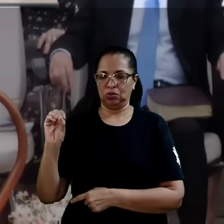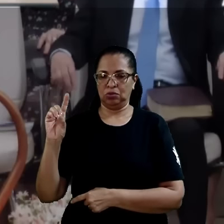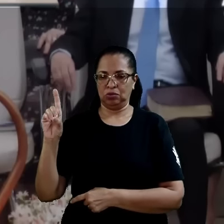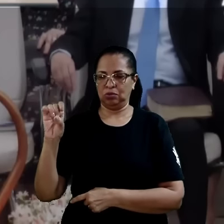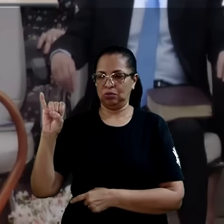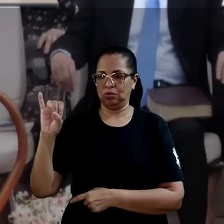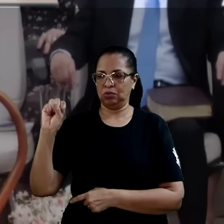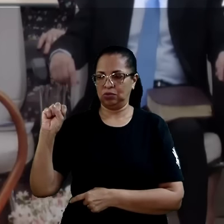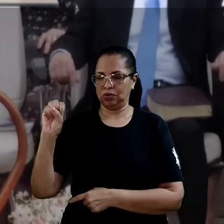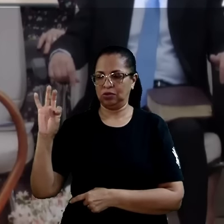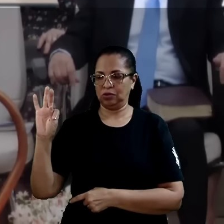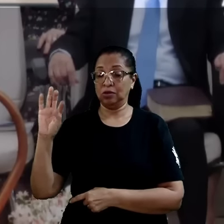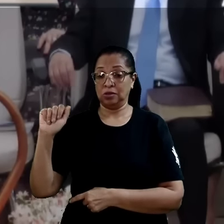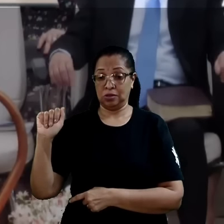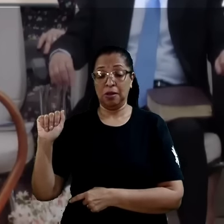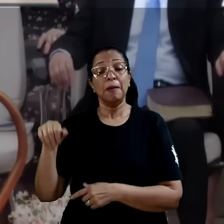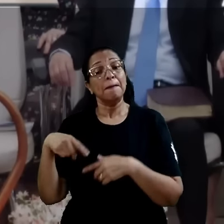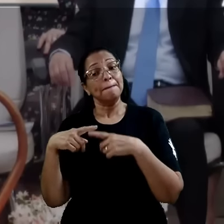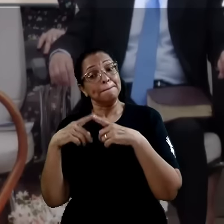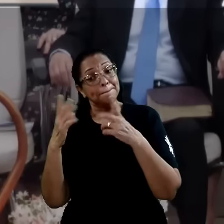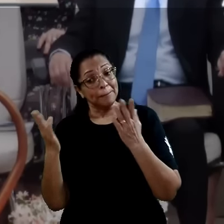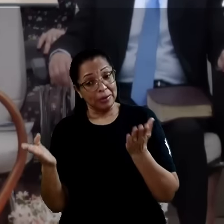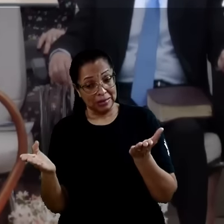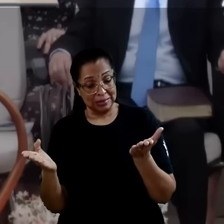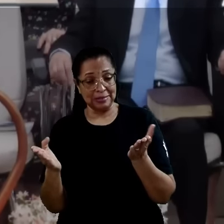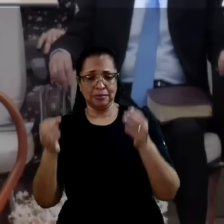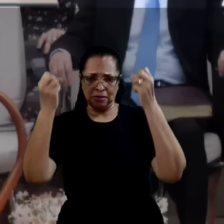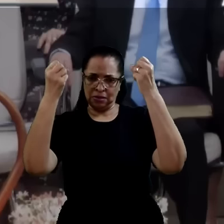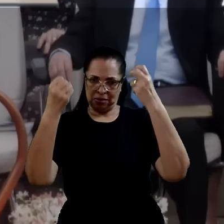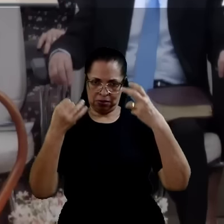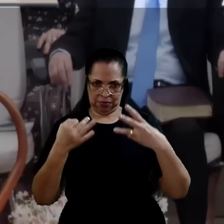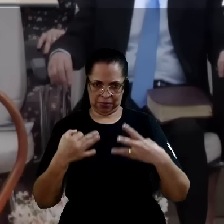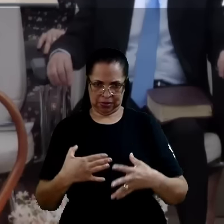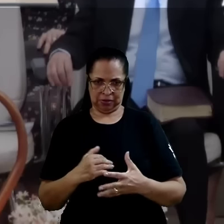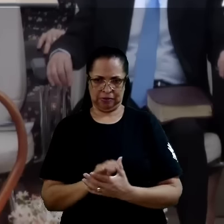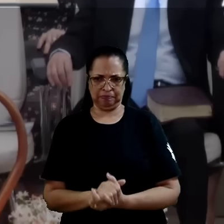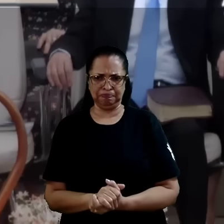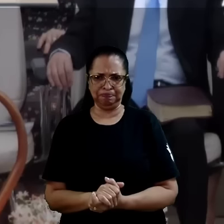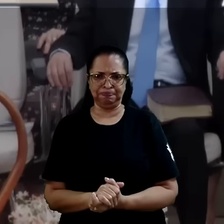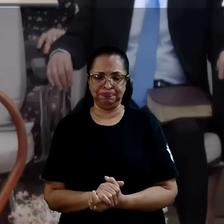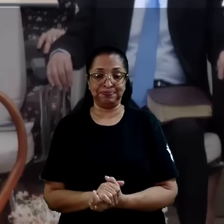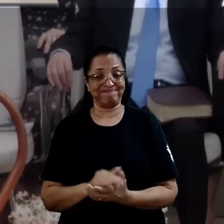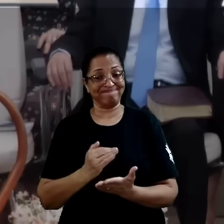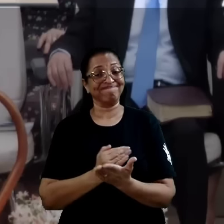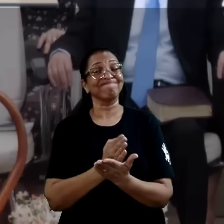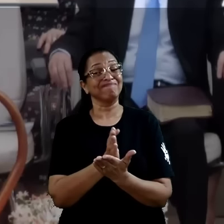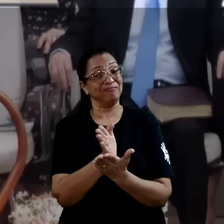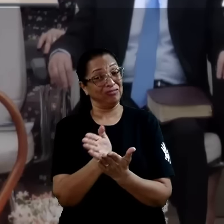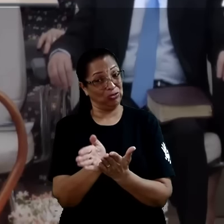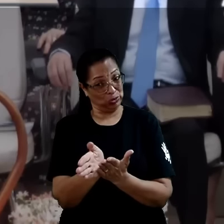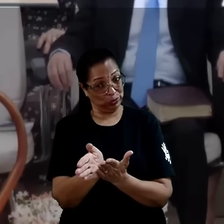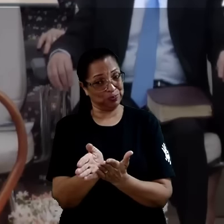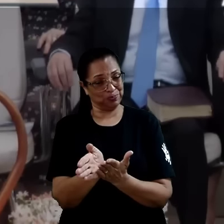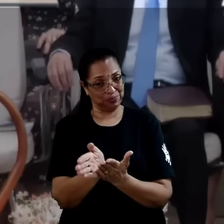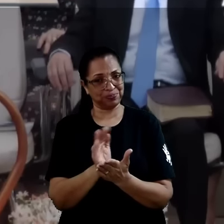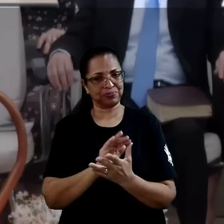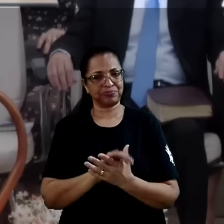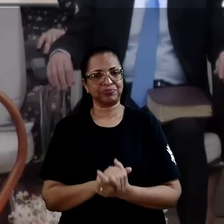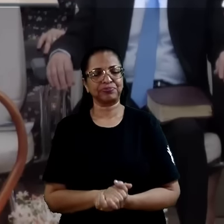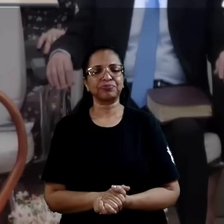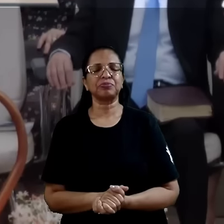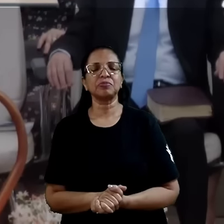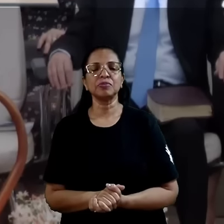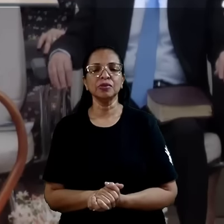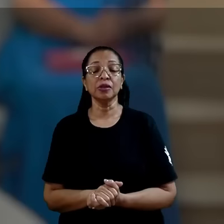mim e a mãe dele mulher profetiza Mulher de Oração ficava na sala com a luz